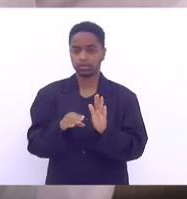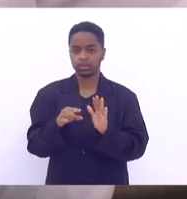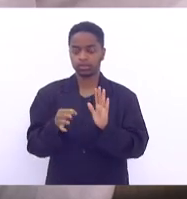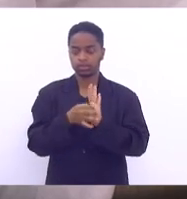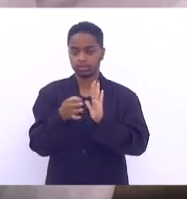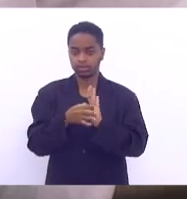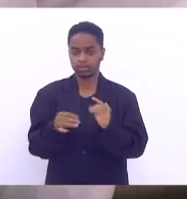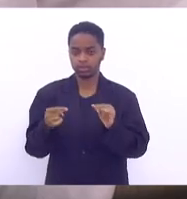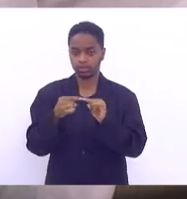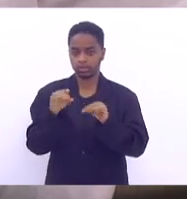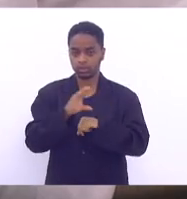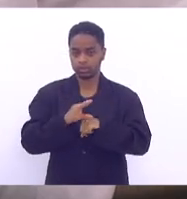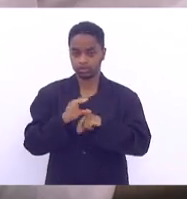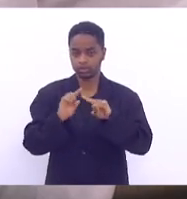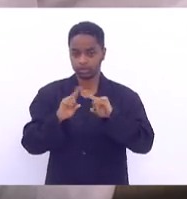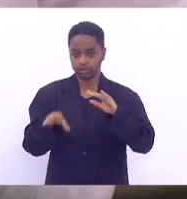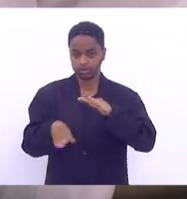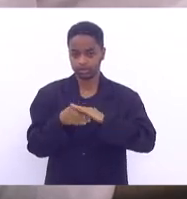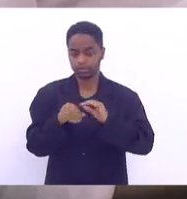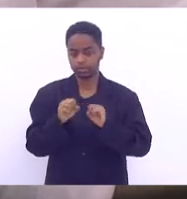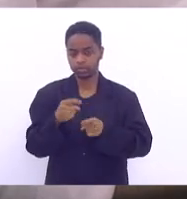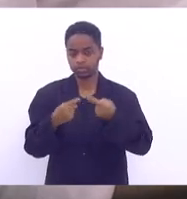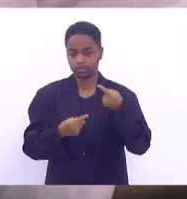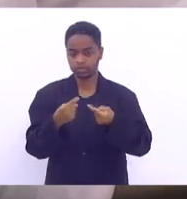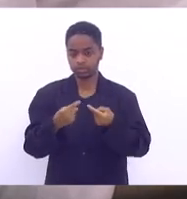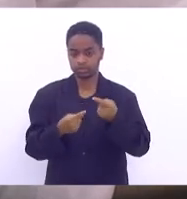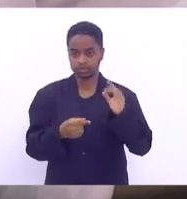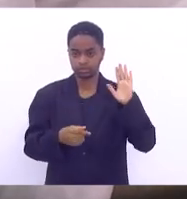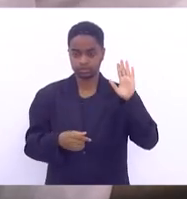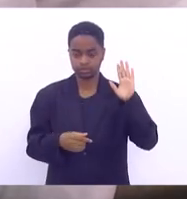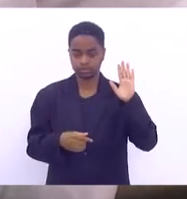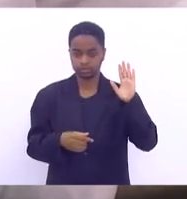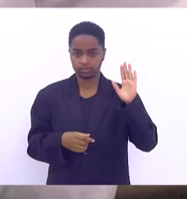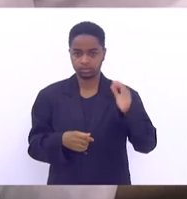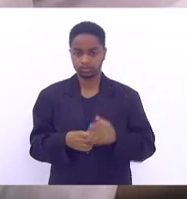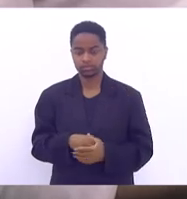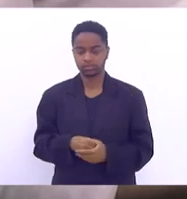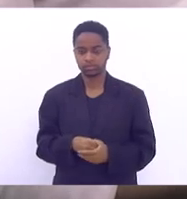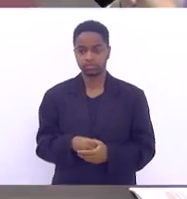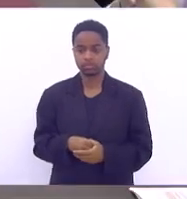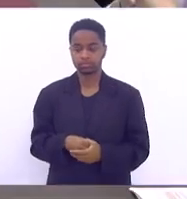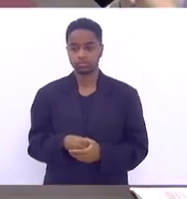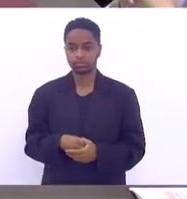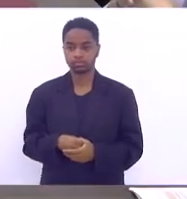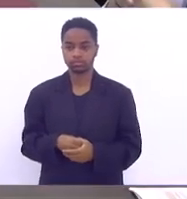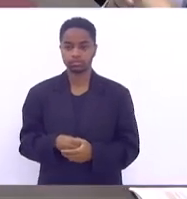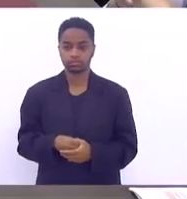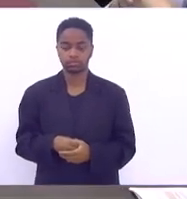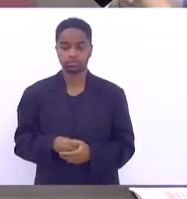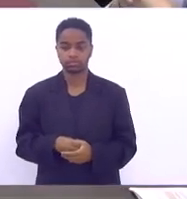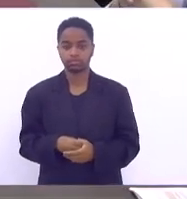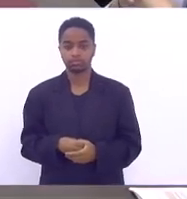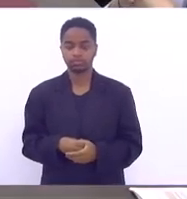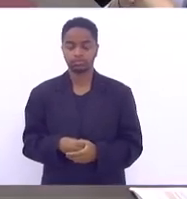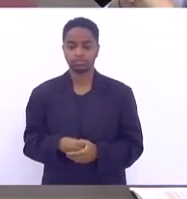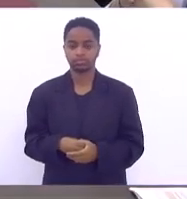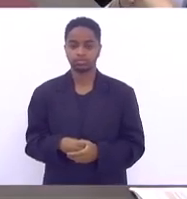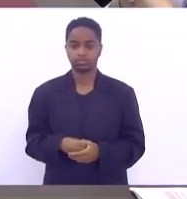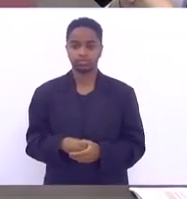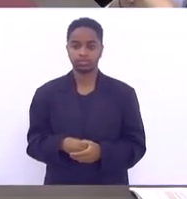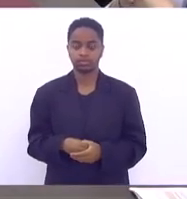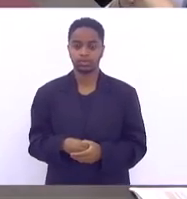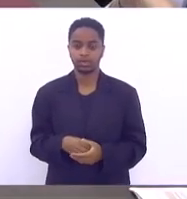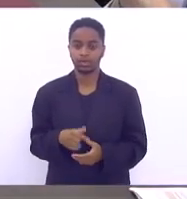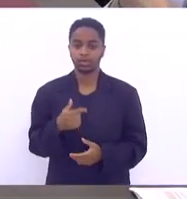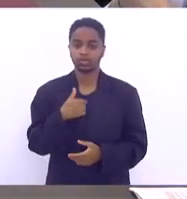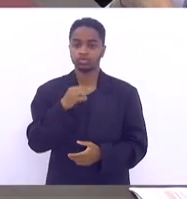com emenda. Em discussão. Presidente. Para discutir, deputada Verônica. Desculpa, Célia. Deputada Célia Jordão. Presidente, é